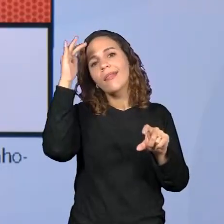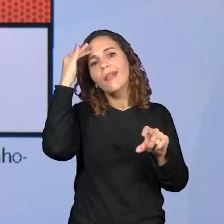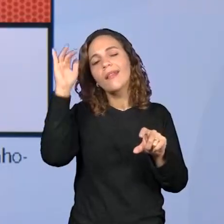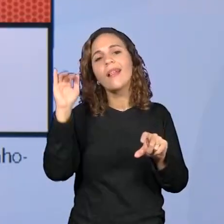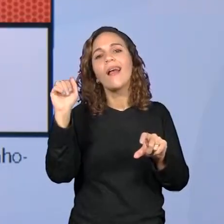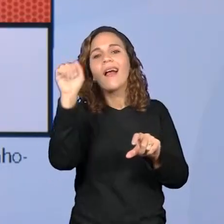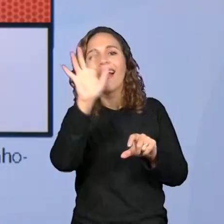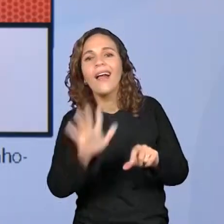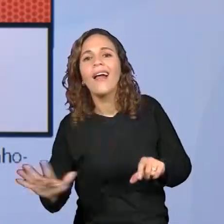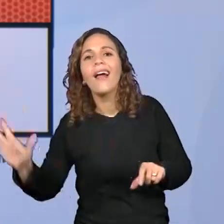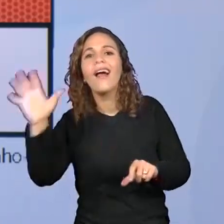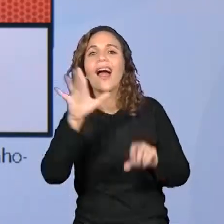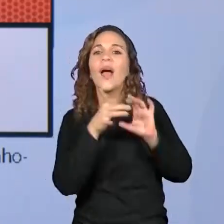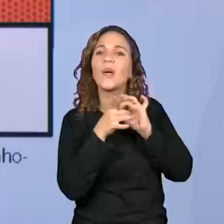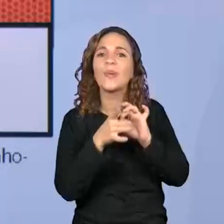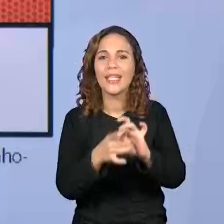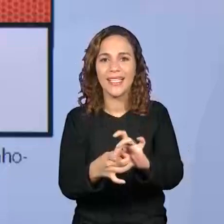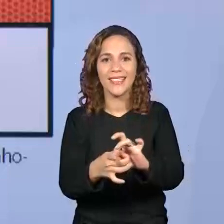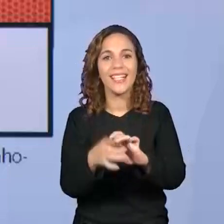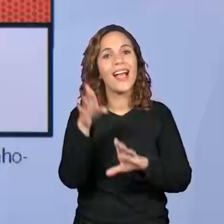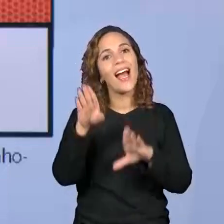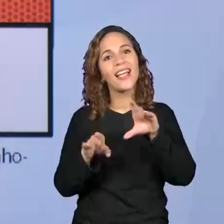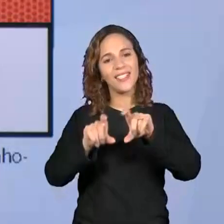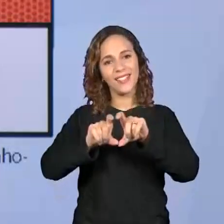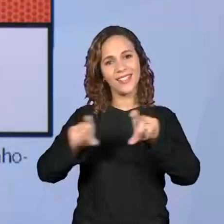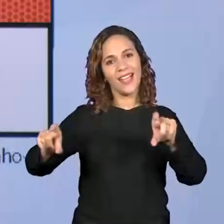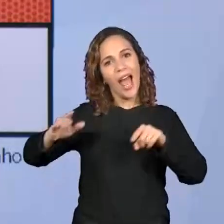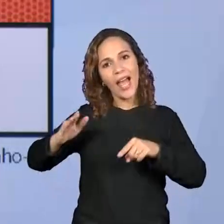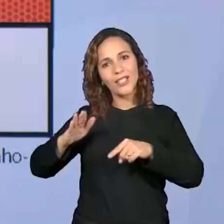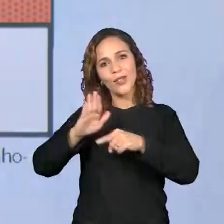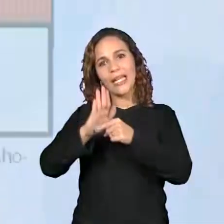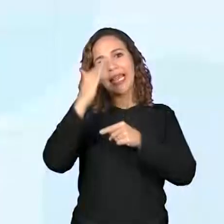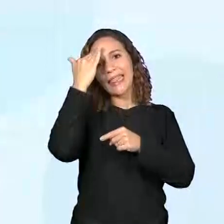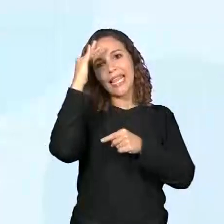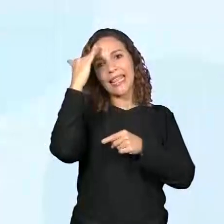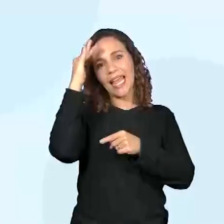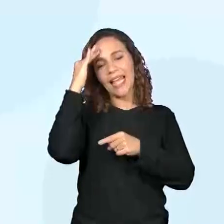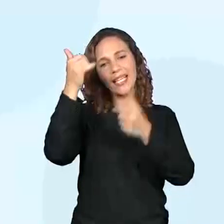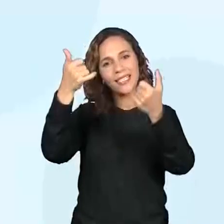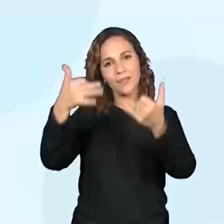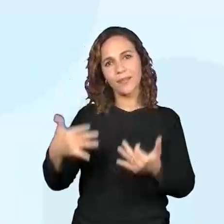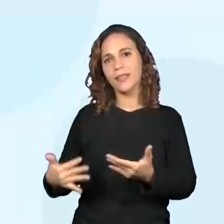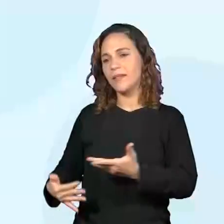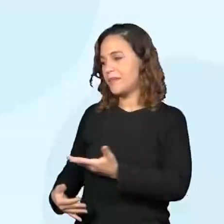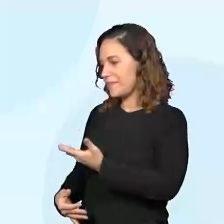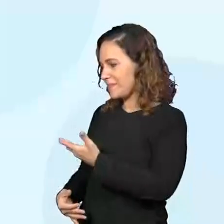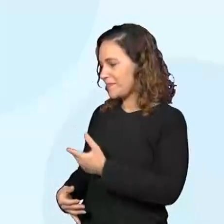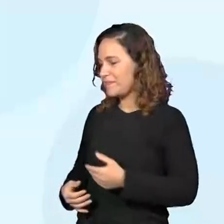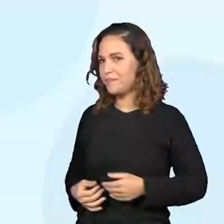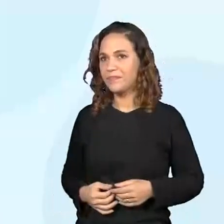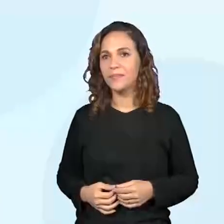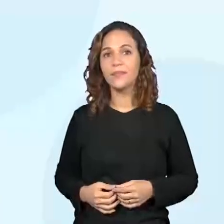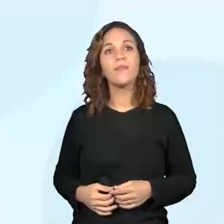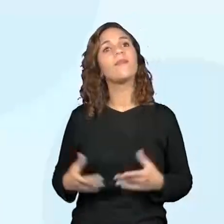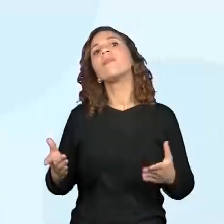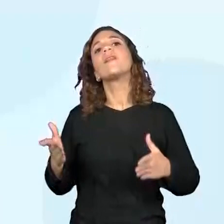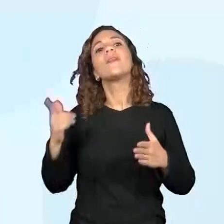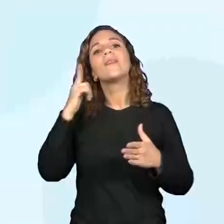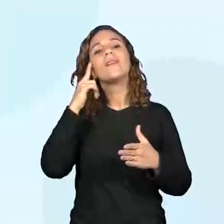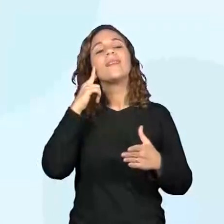imagem. Então, às vezes vem esse quadradinho também embaixo da imagem na tirinha. E agora aqui do